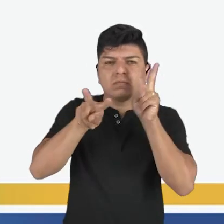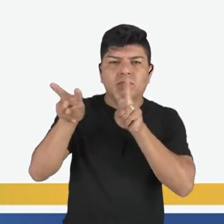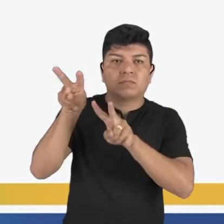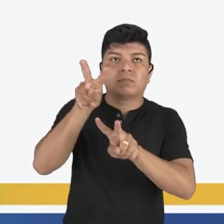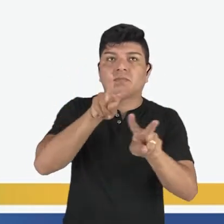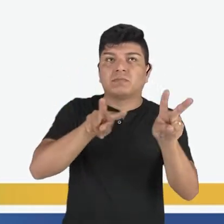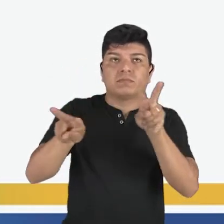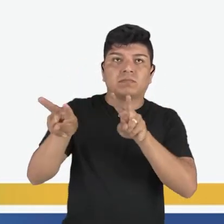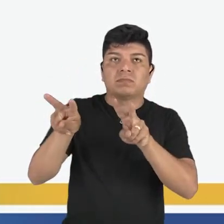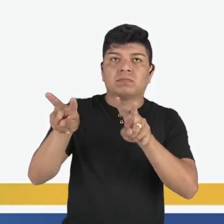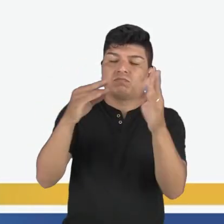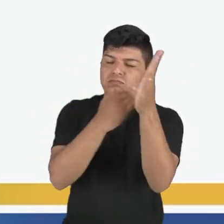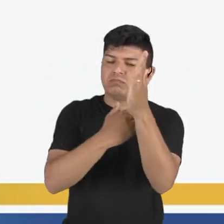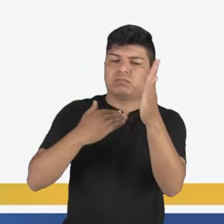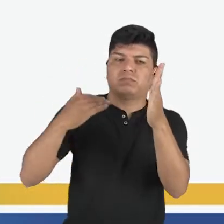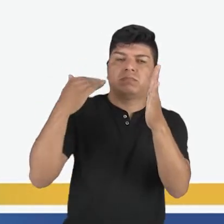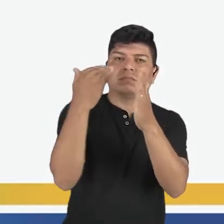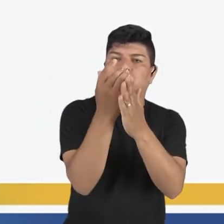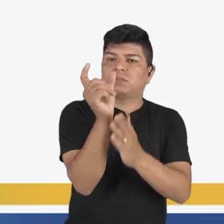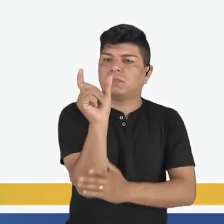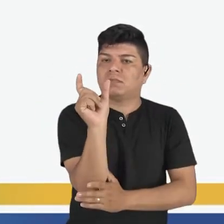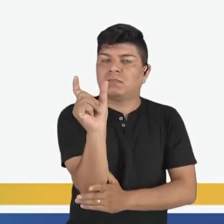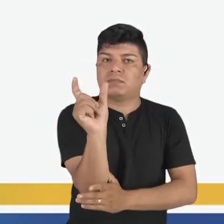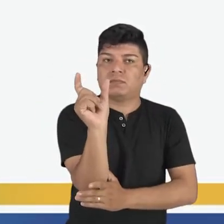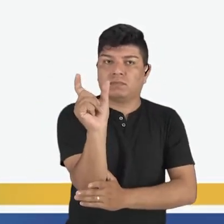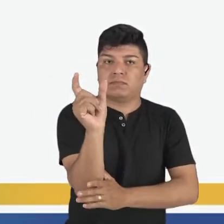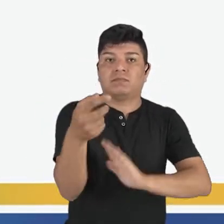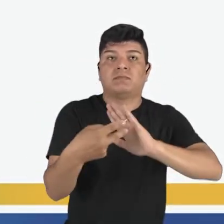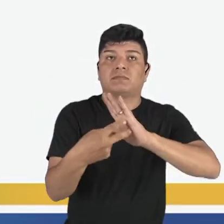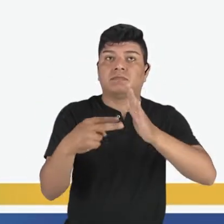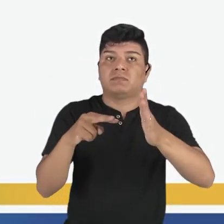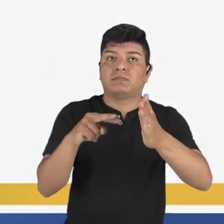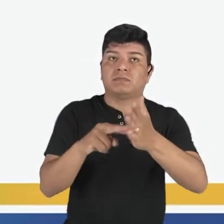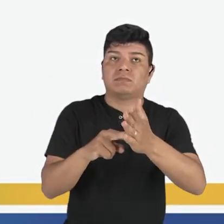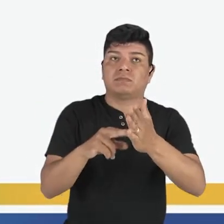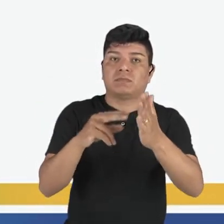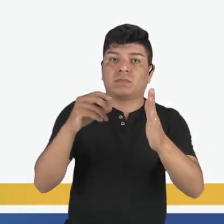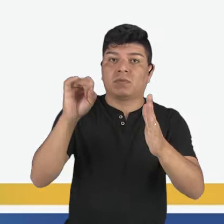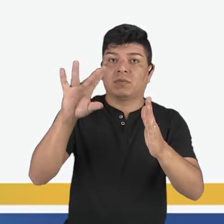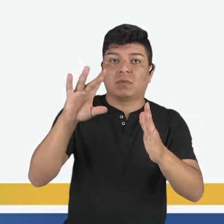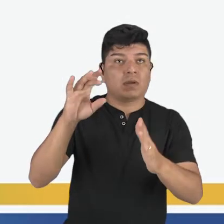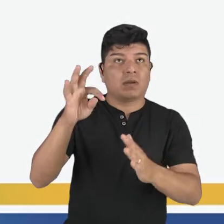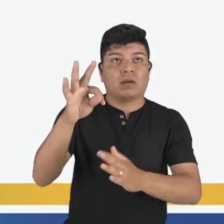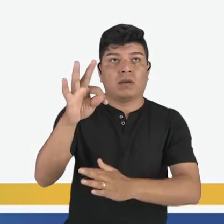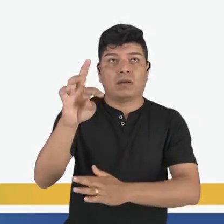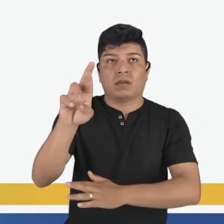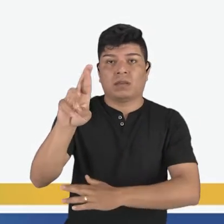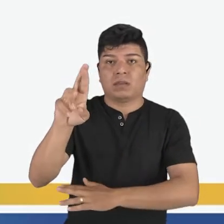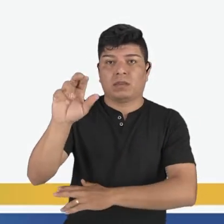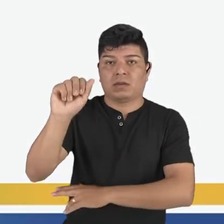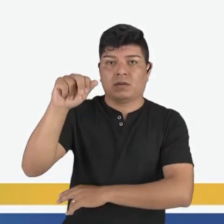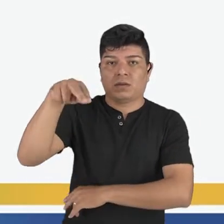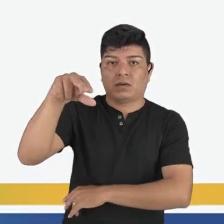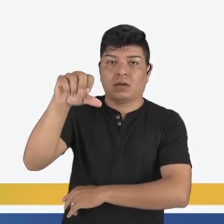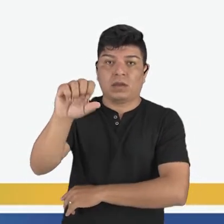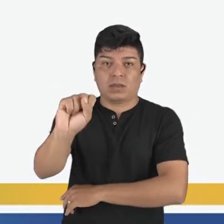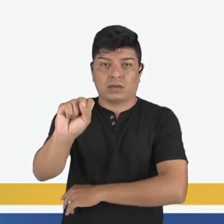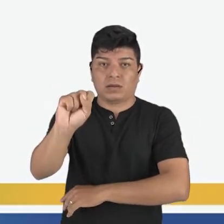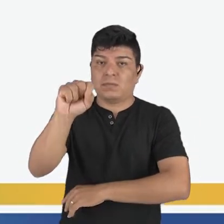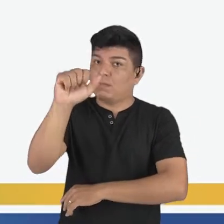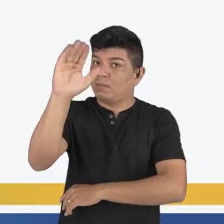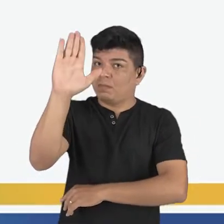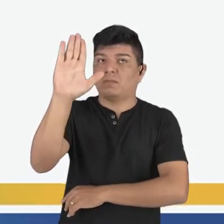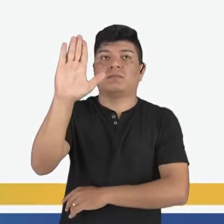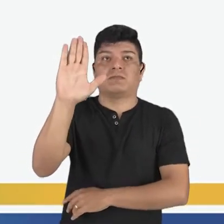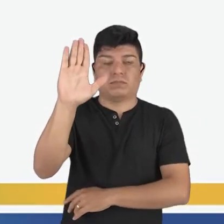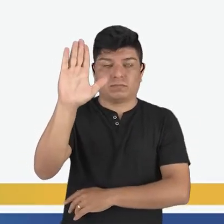um ser superior. A palavra transcendente significa trans, no sentido de para além de. Eu até falei que